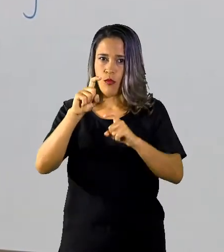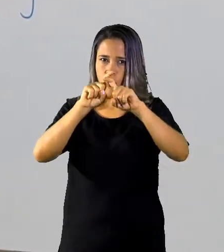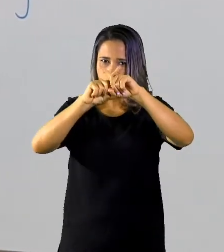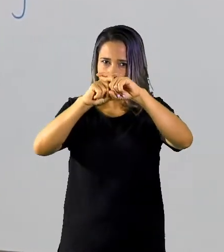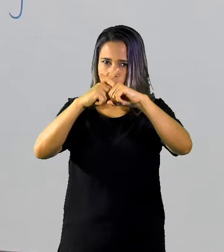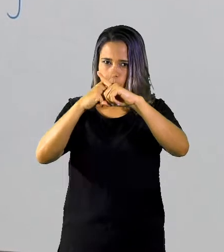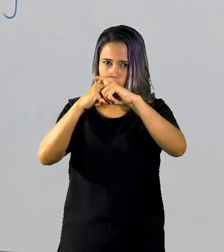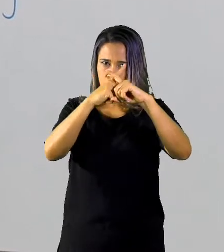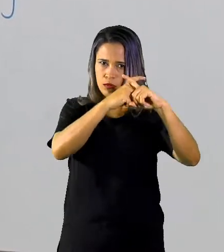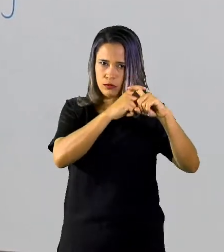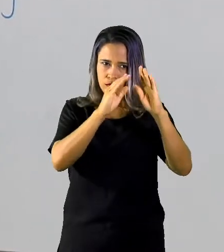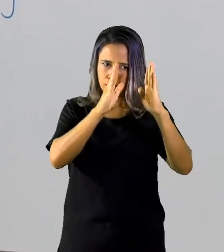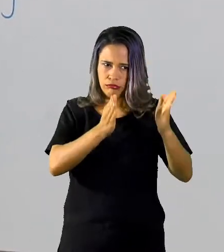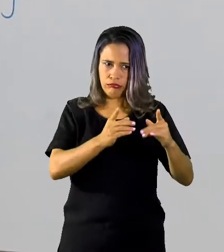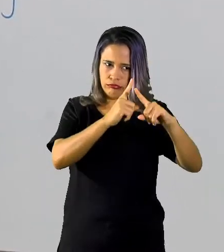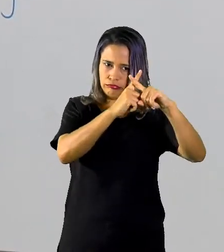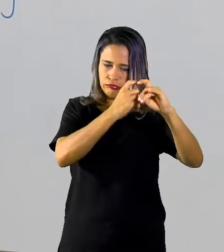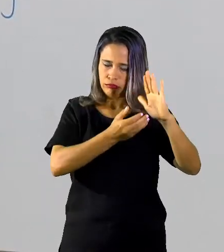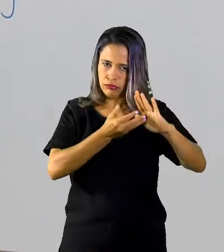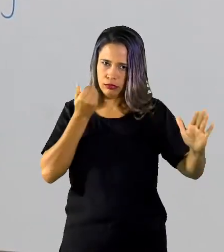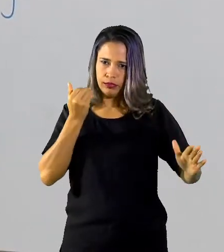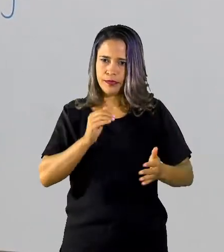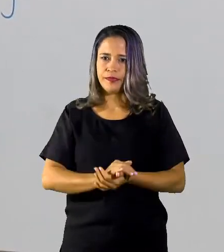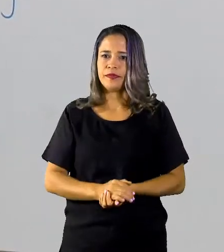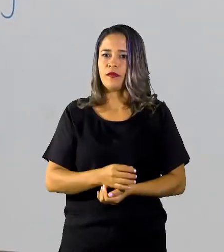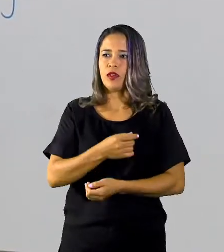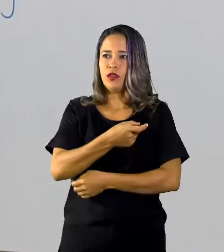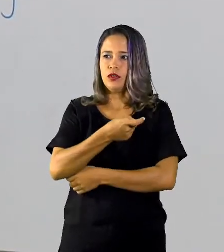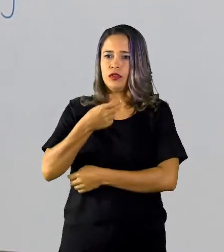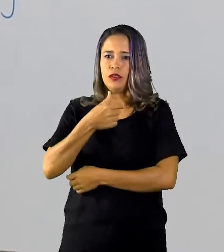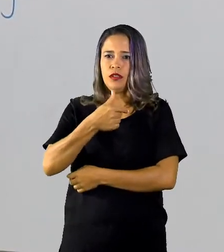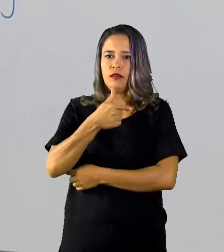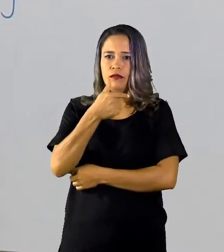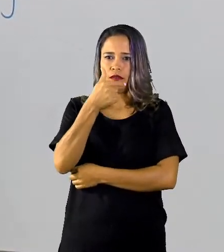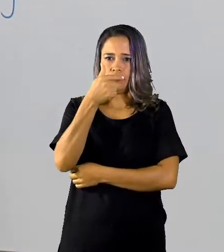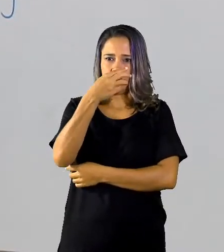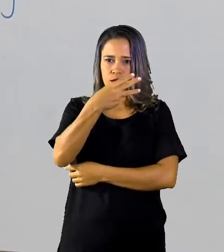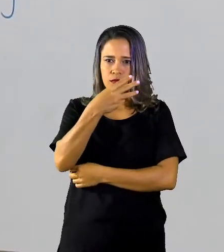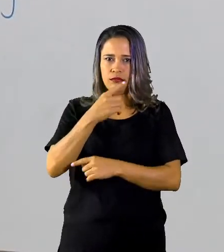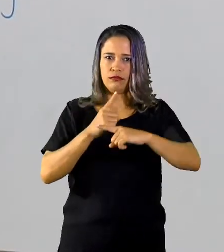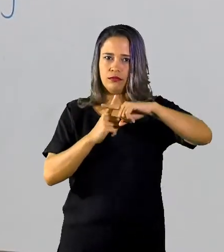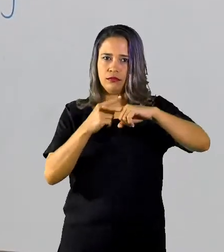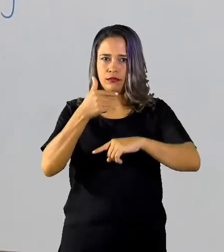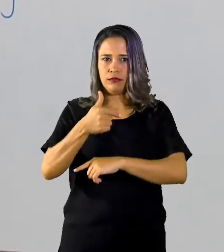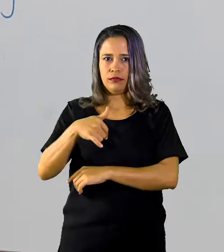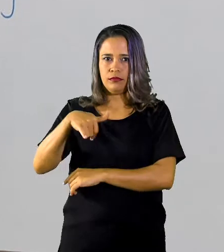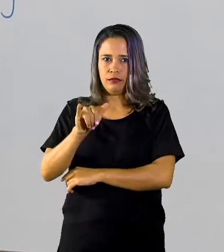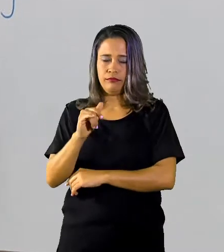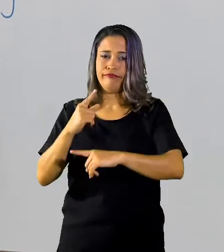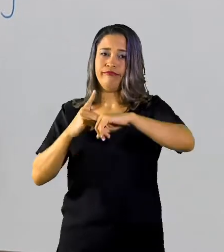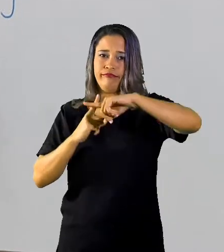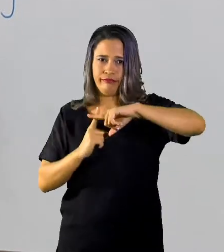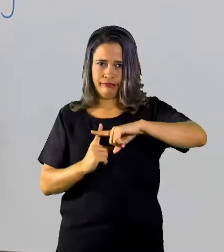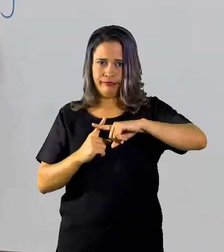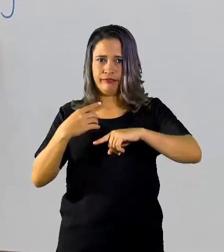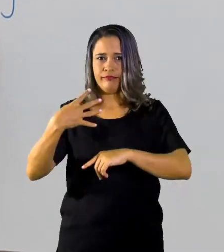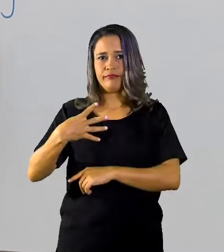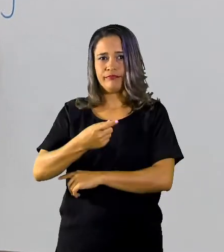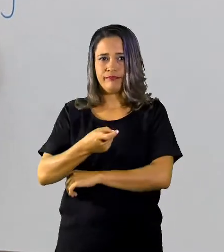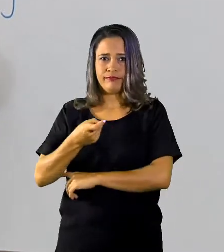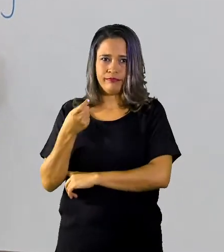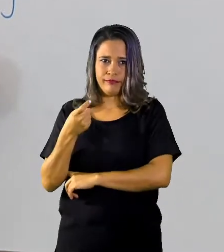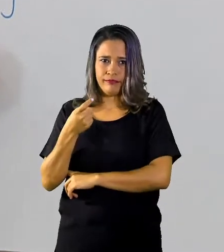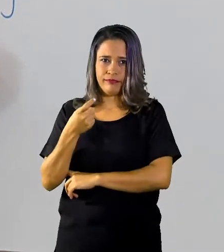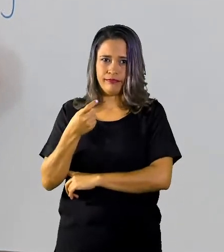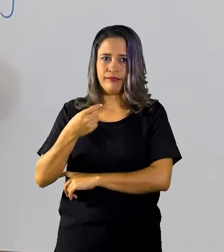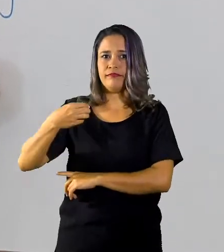vai ficar x elevado ao cubo mais 2y mais 4x